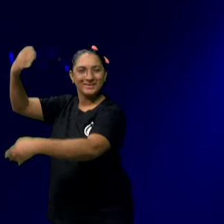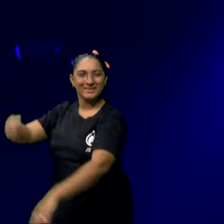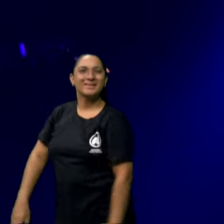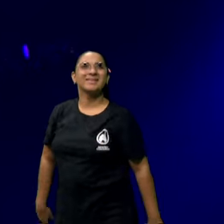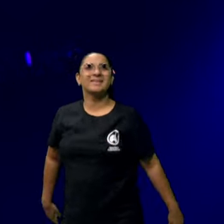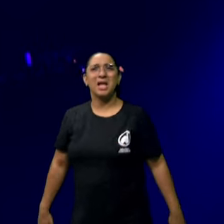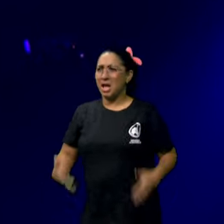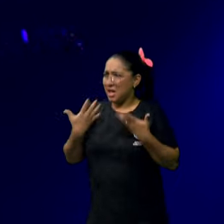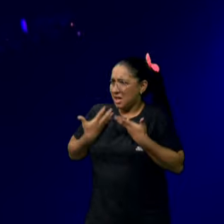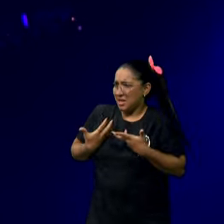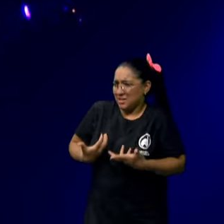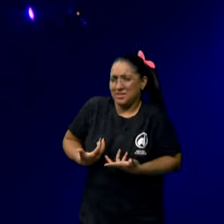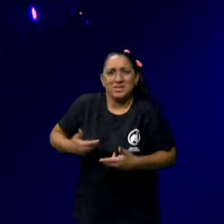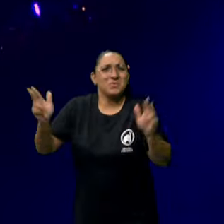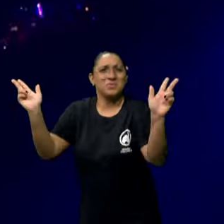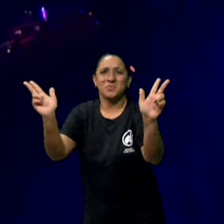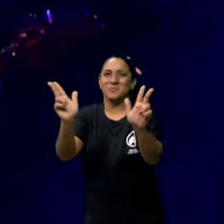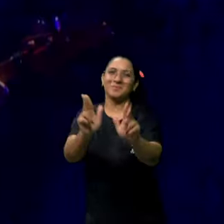presença